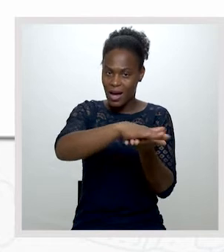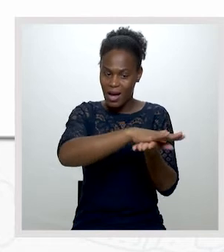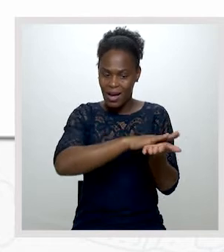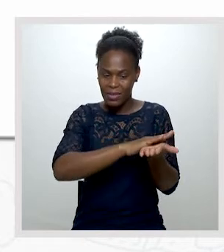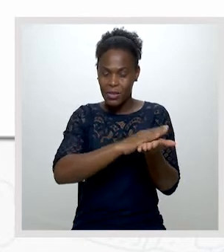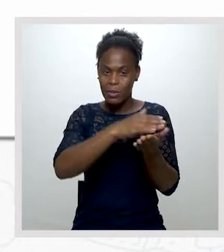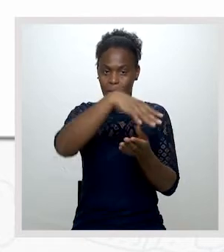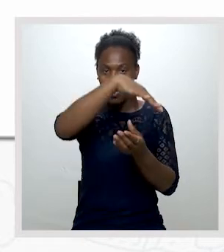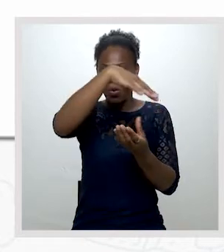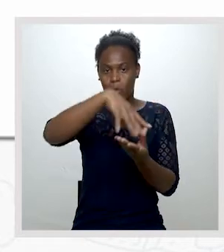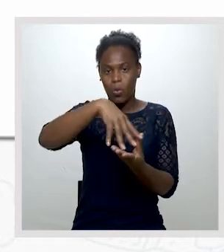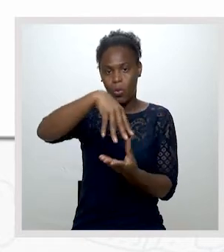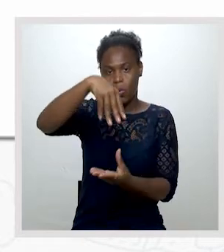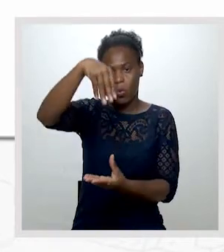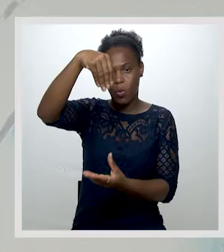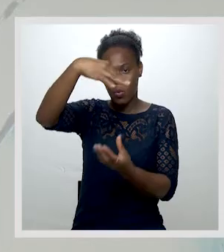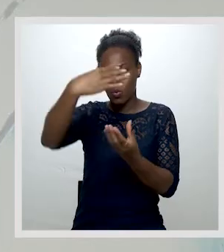no lateral.